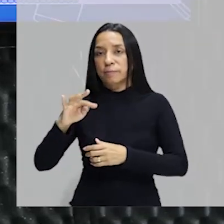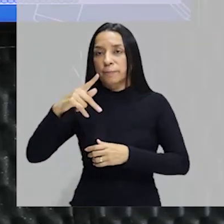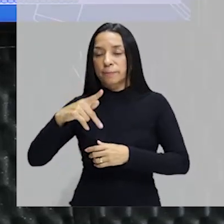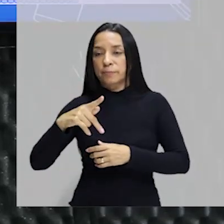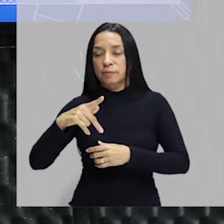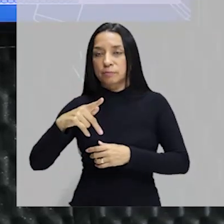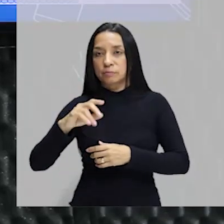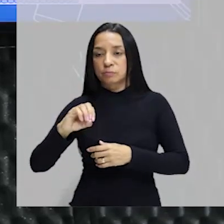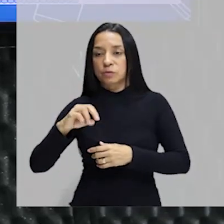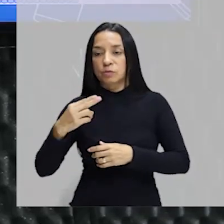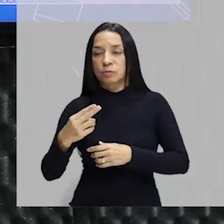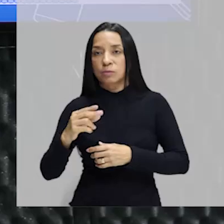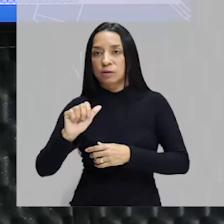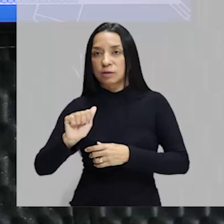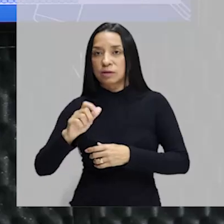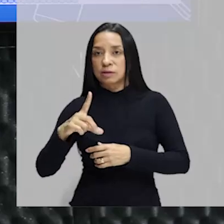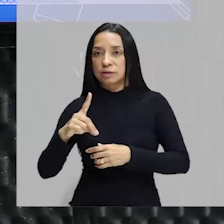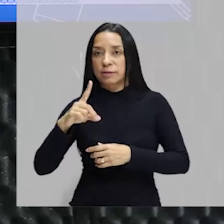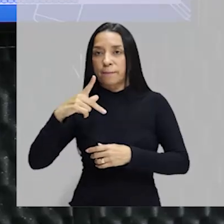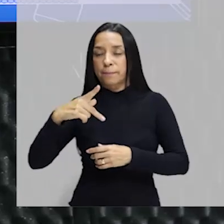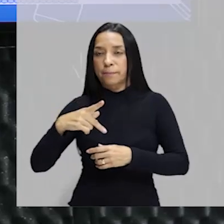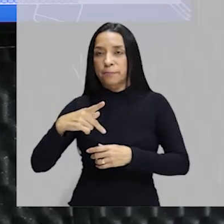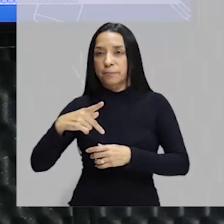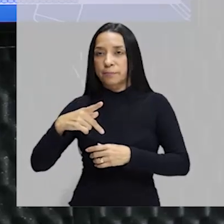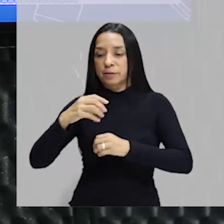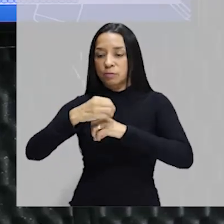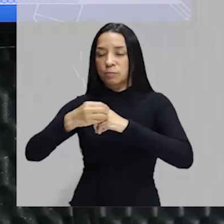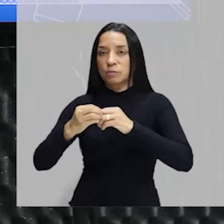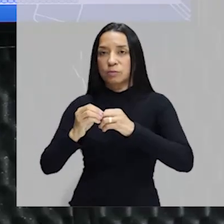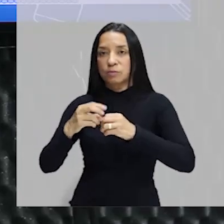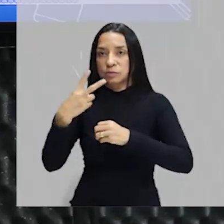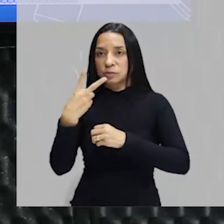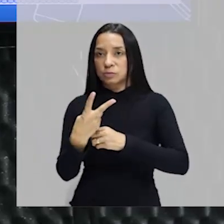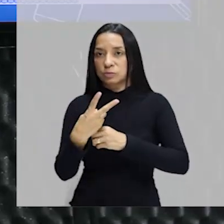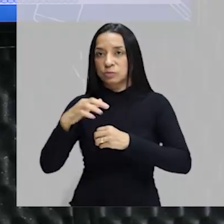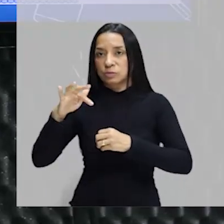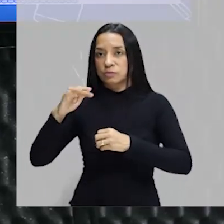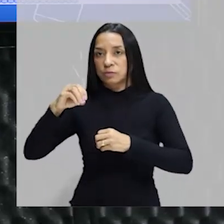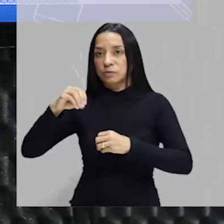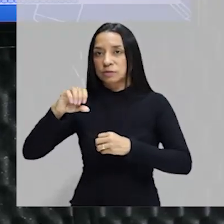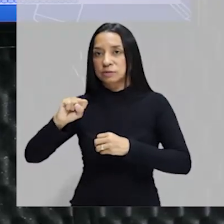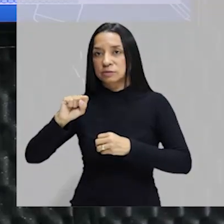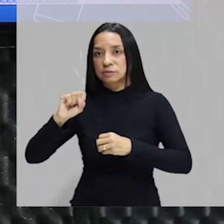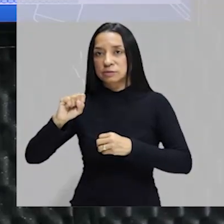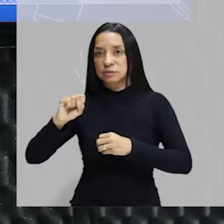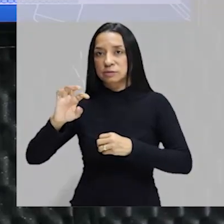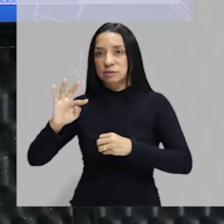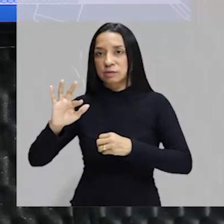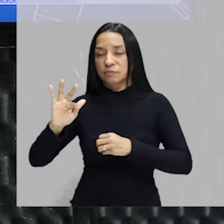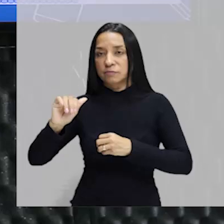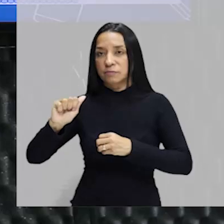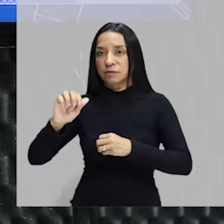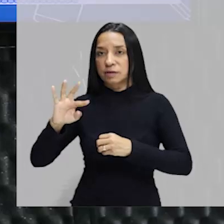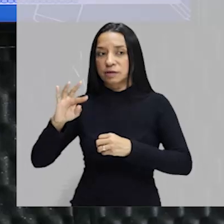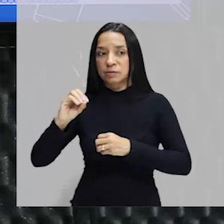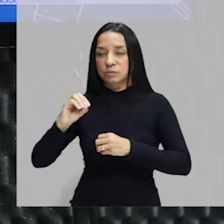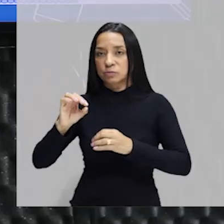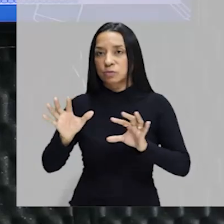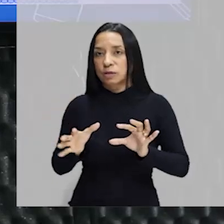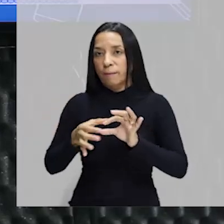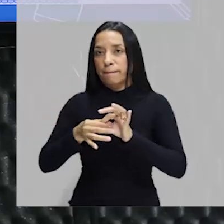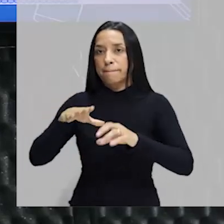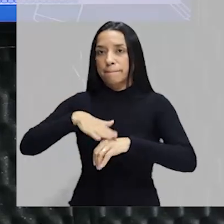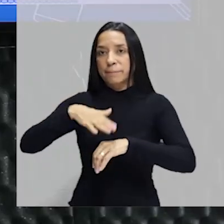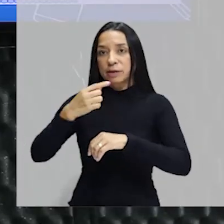Ou seja, o ADP, que é uma molécula que só tem 2 fosfatos, vai se unir com mais um fosfato. e vai se transformar